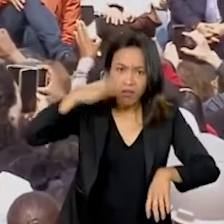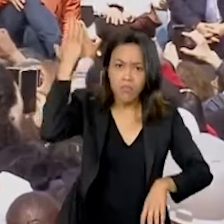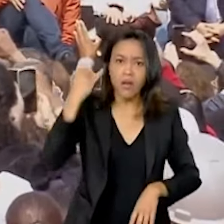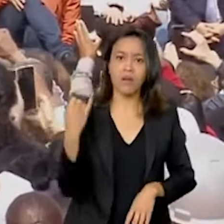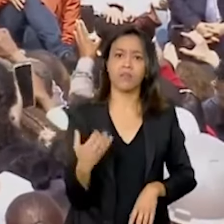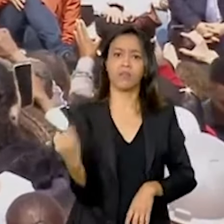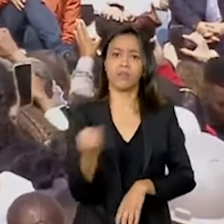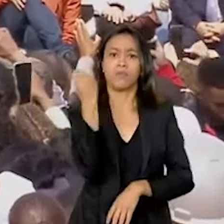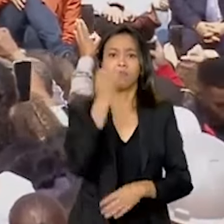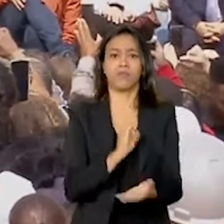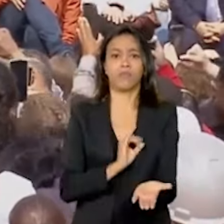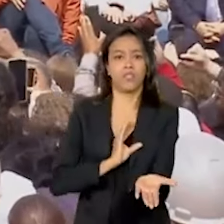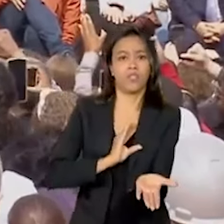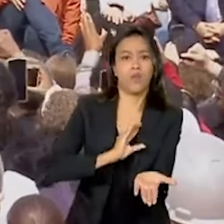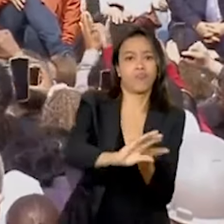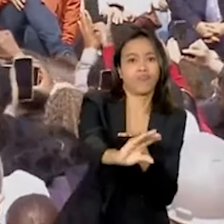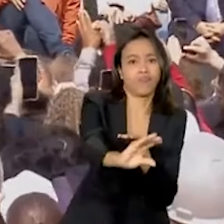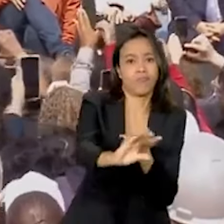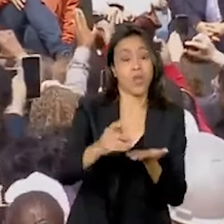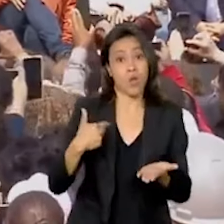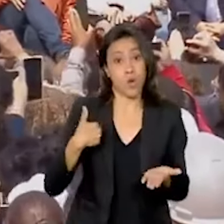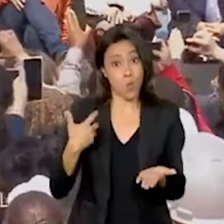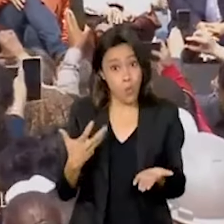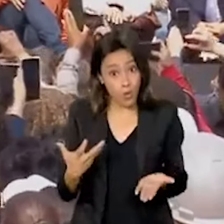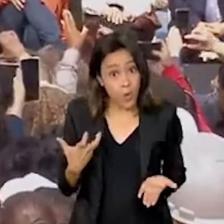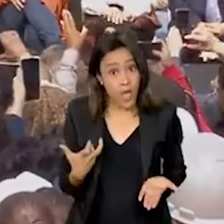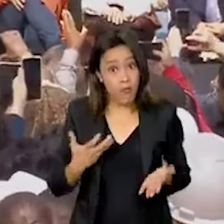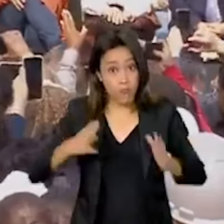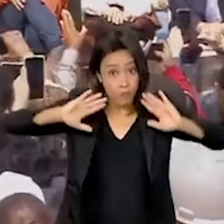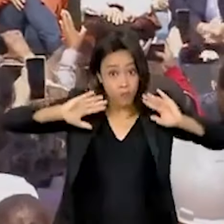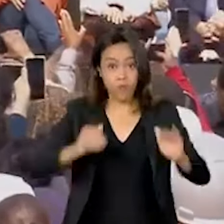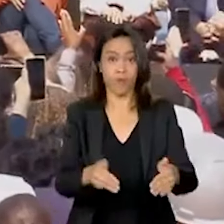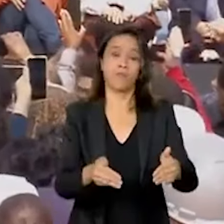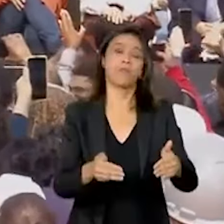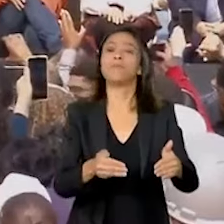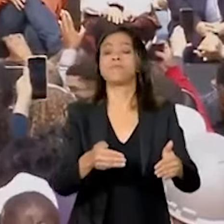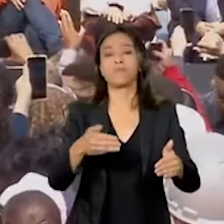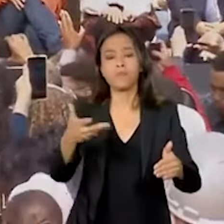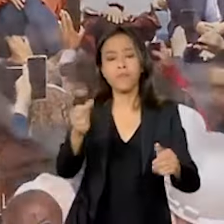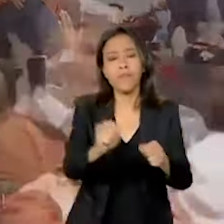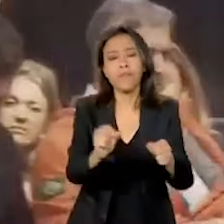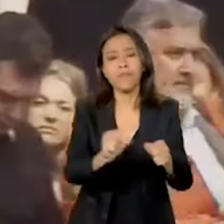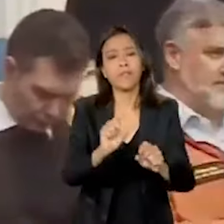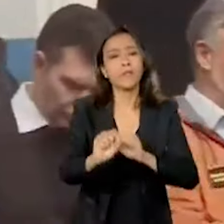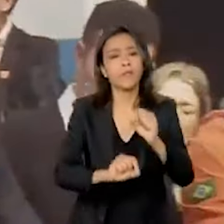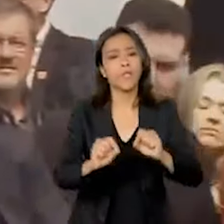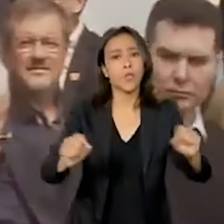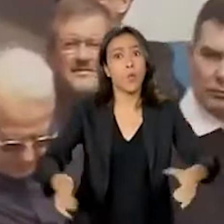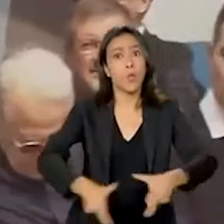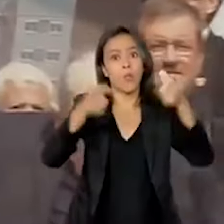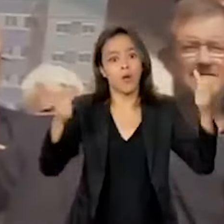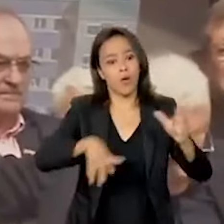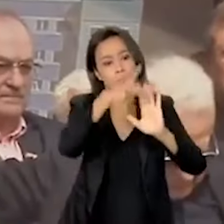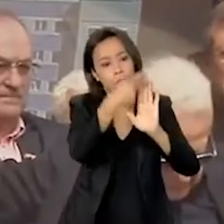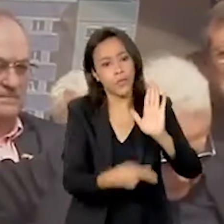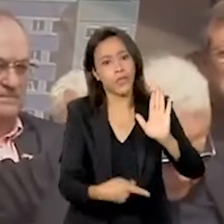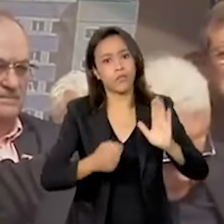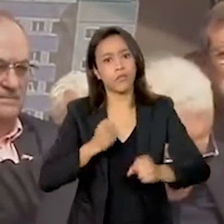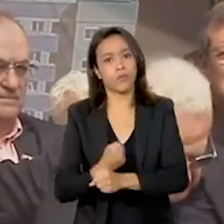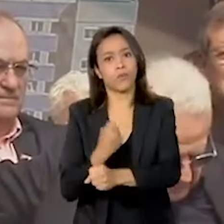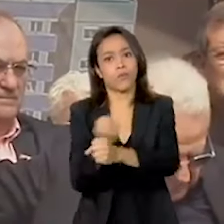gente faz. Quando eu tenho obsessão de fazer o maior projeto habitacional que esse país já